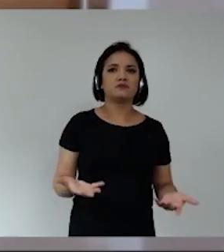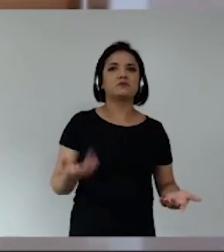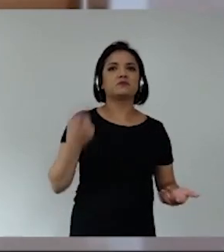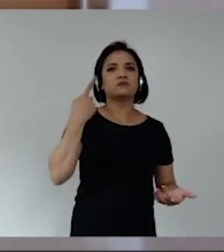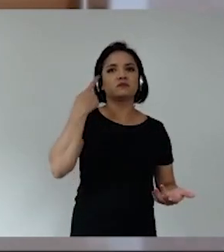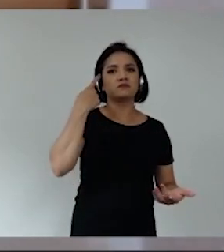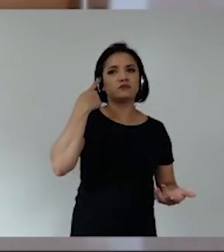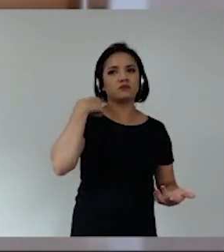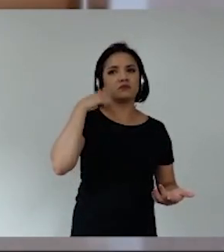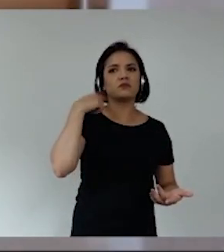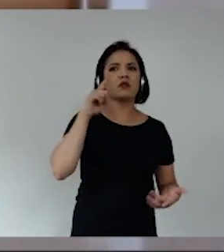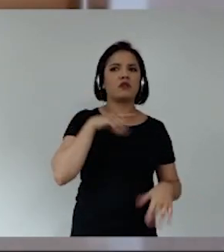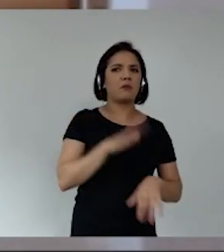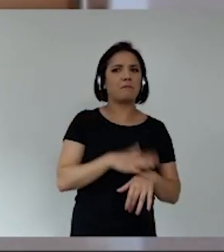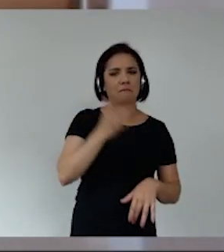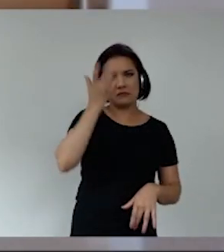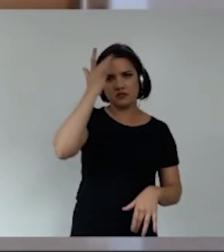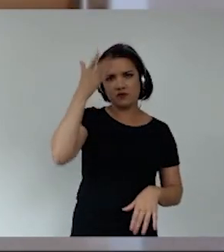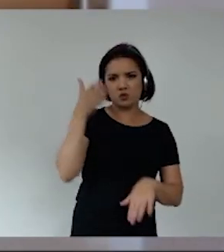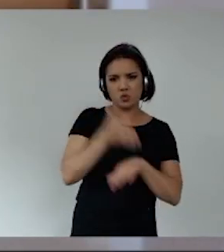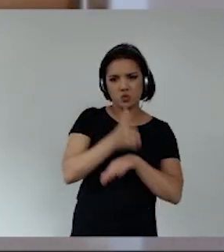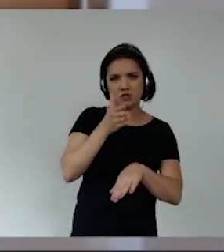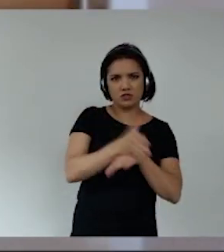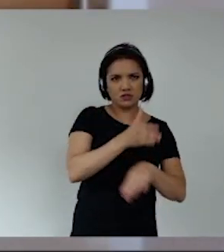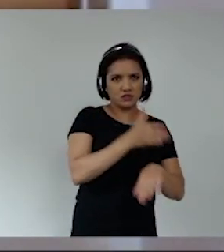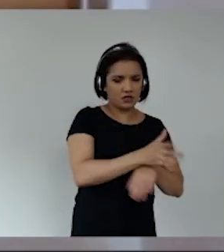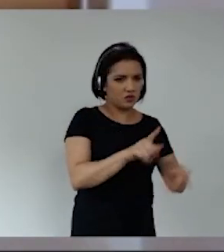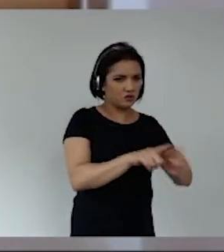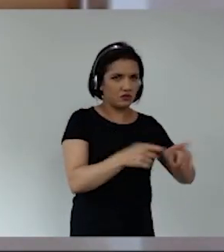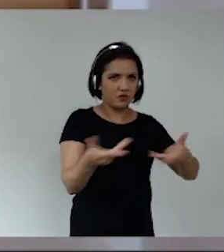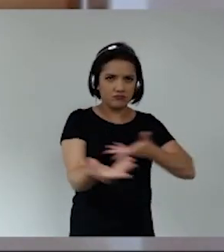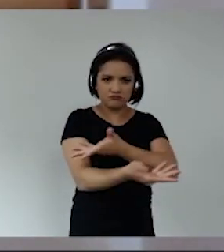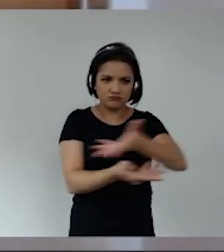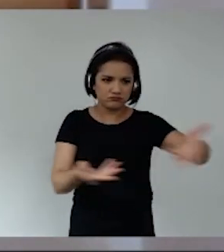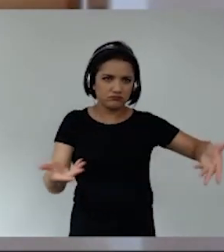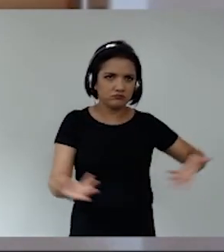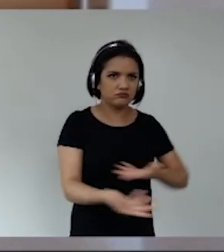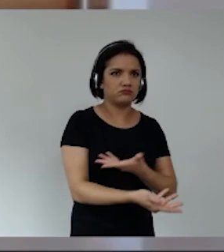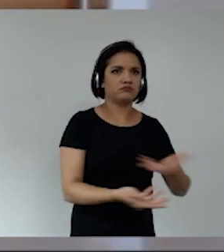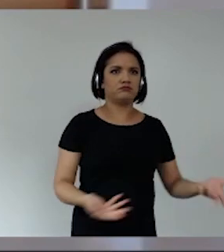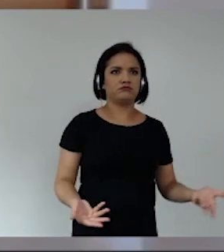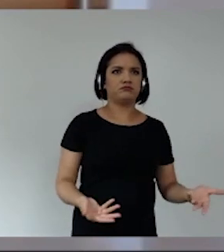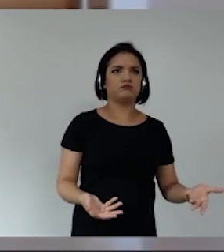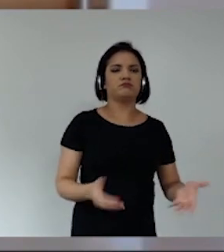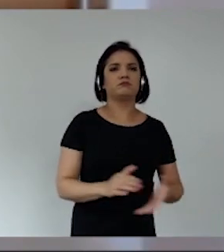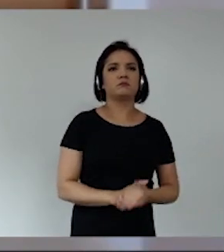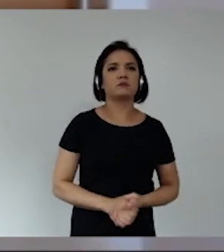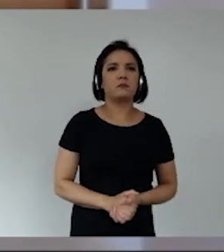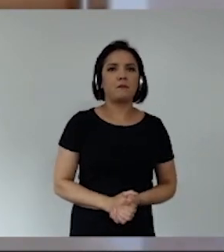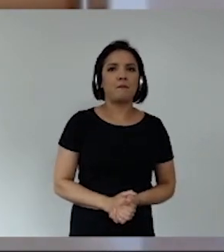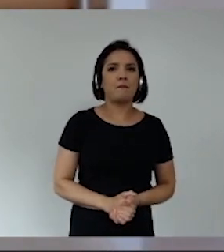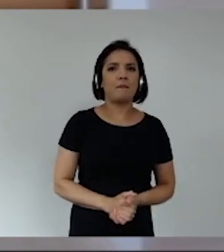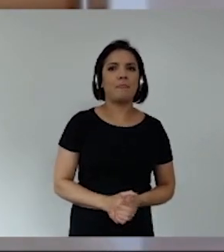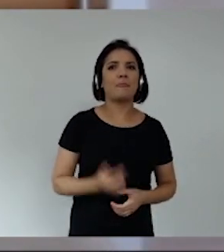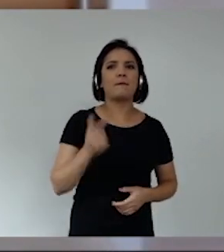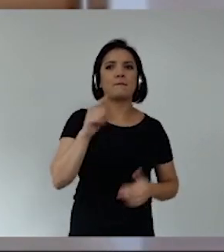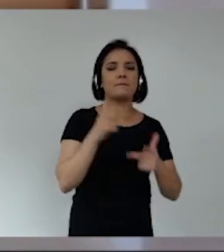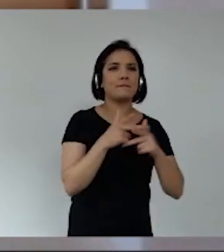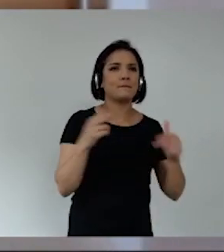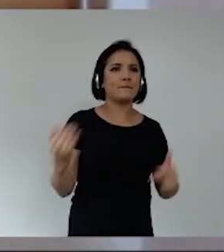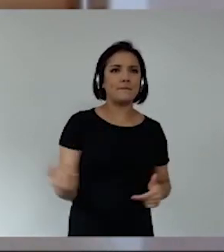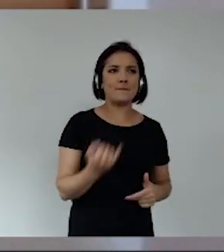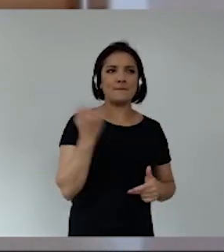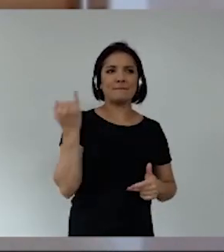uma facilitação nesse acesso e nessa interlocução para a tramitação desse procedimento. Outro ponto importante